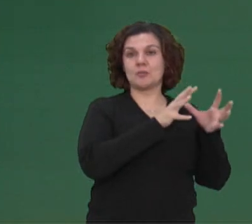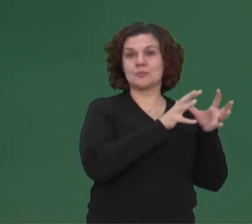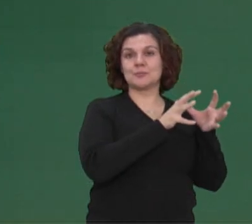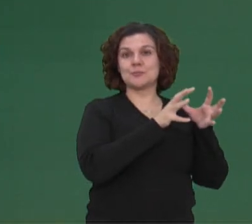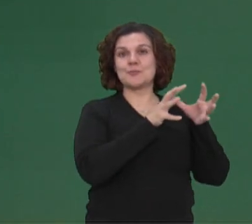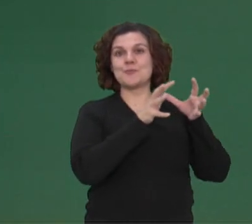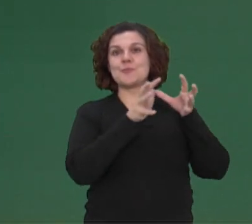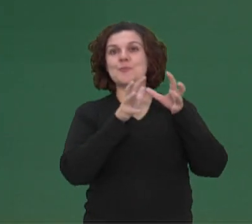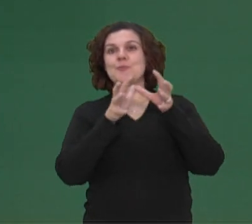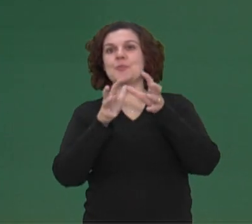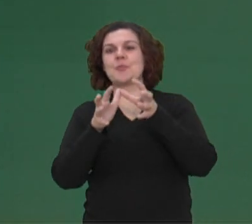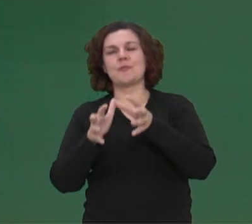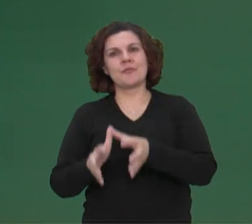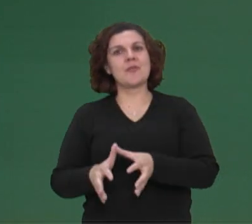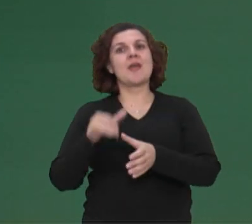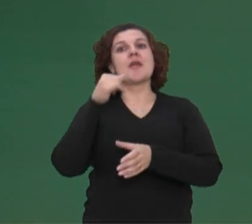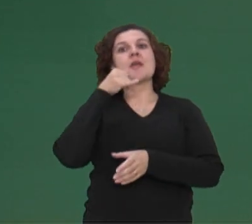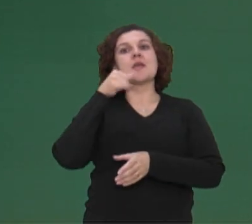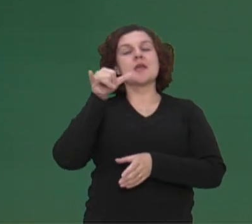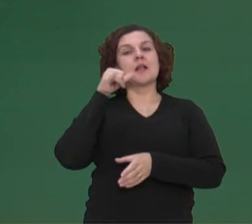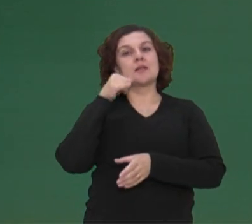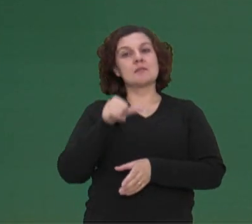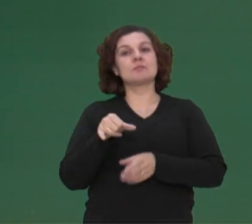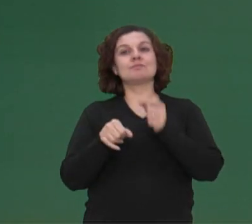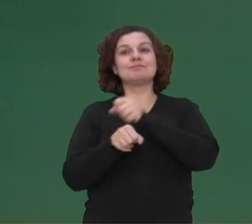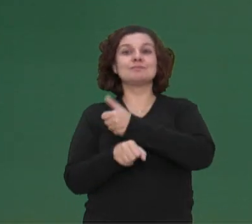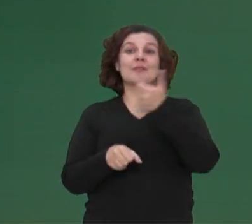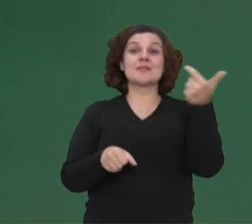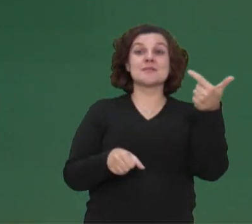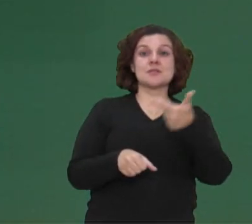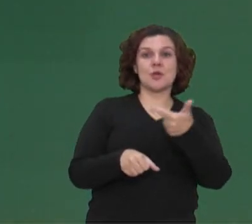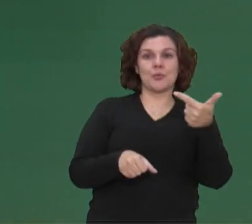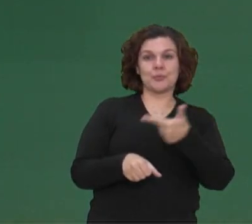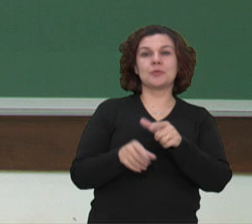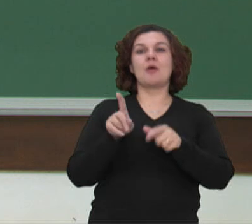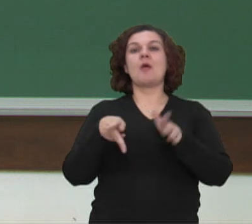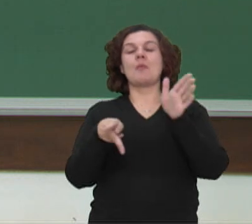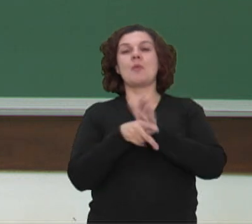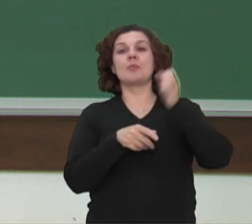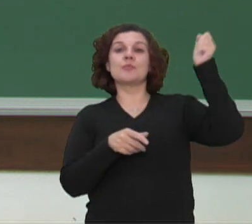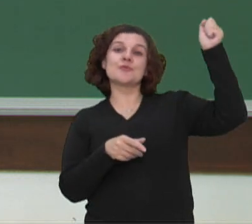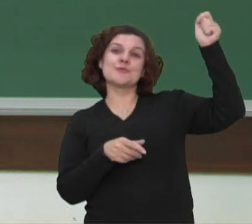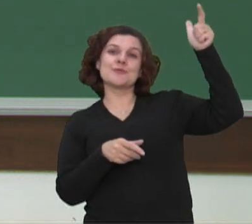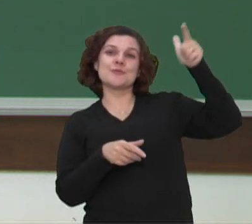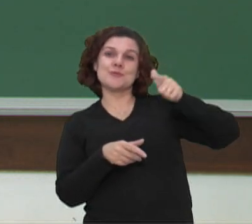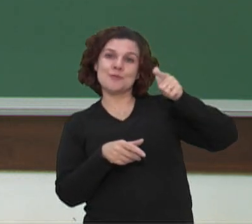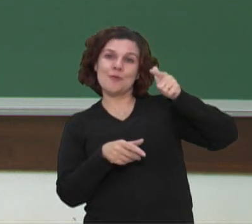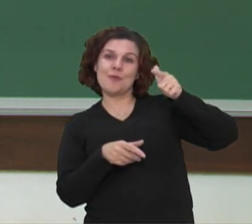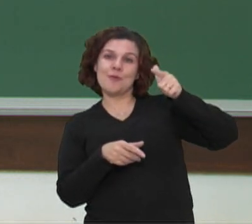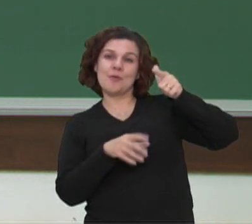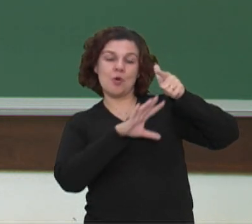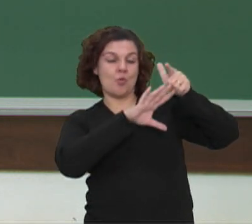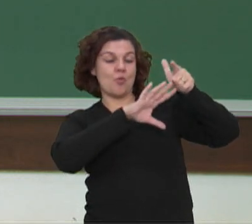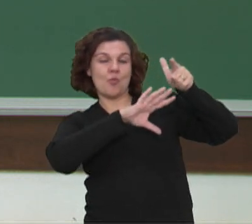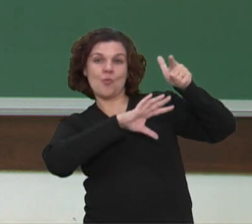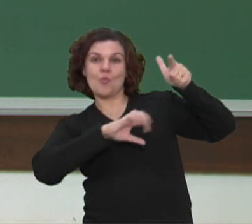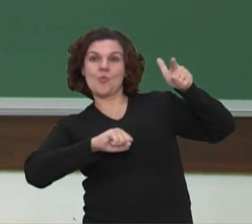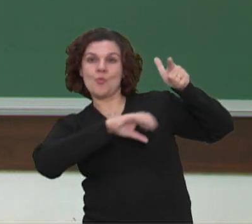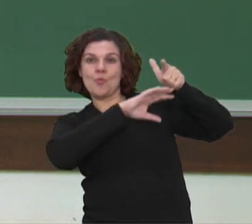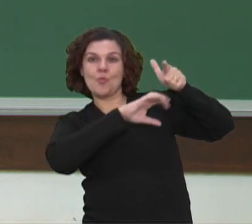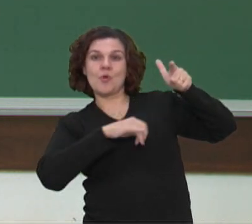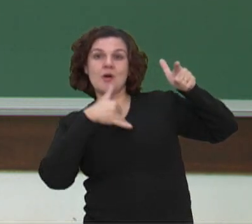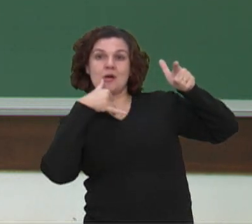levar energias alternativas, como energia fotovoltaica. E essa energia fotovoltaica é aquela que pega a